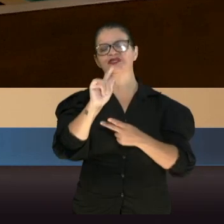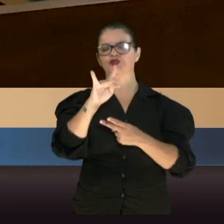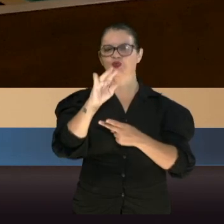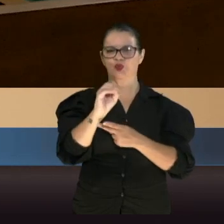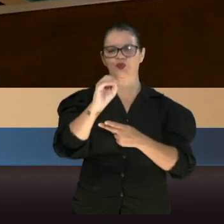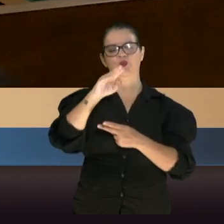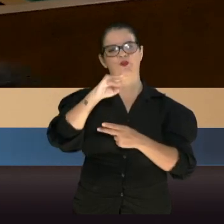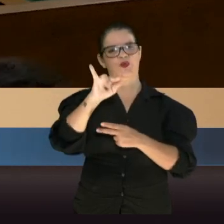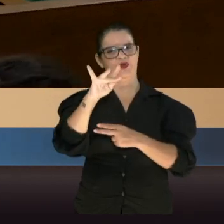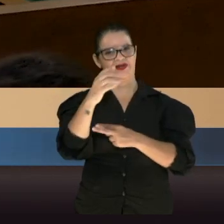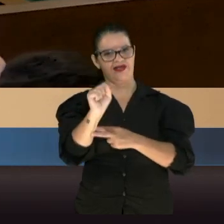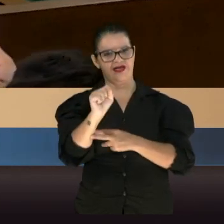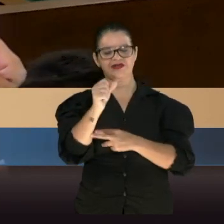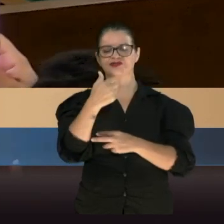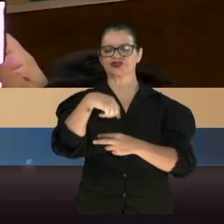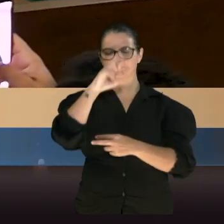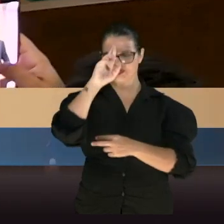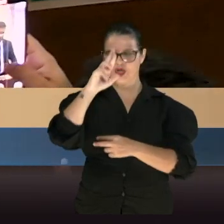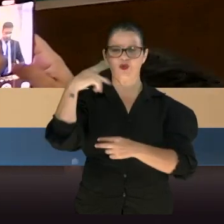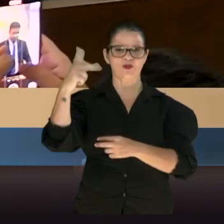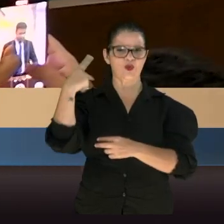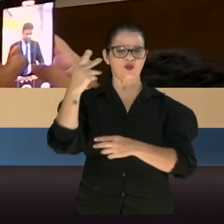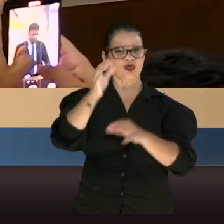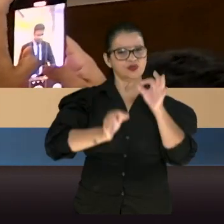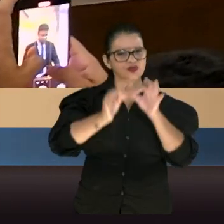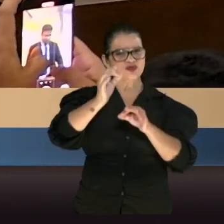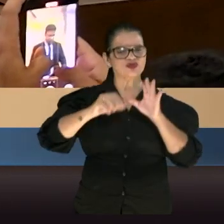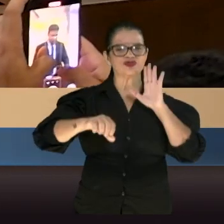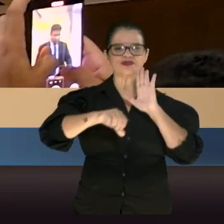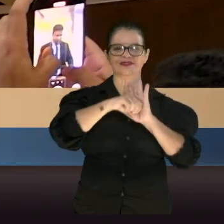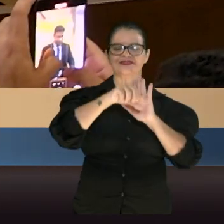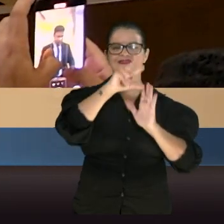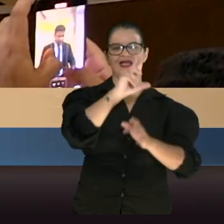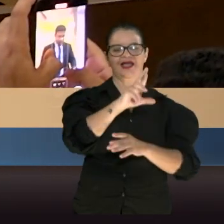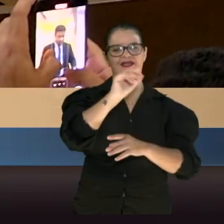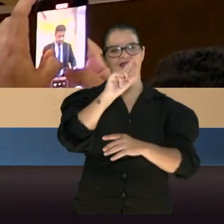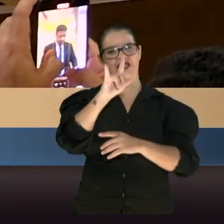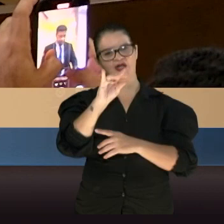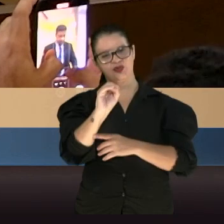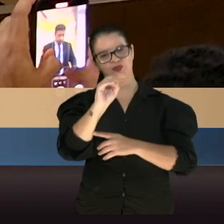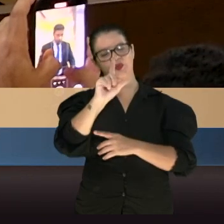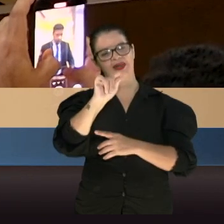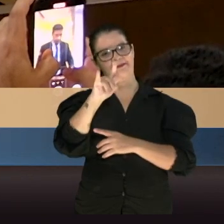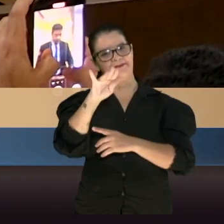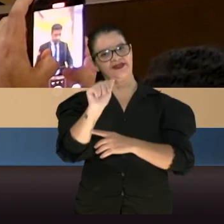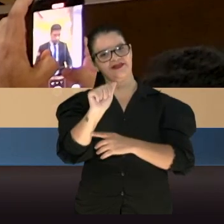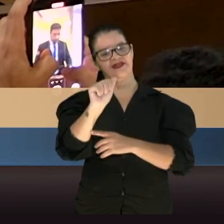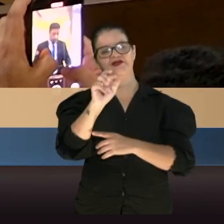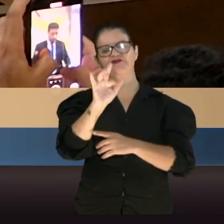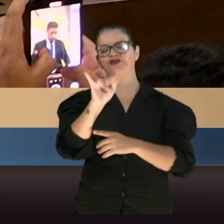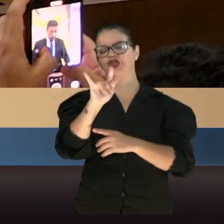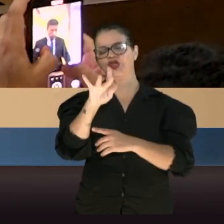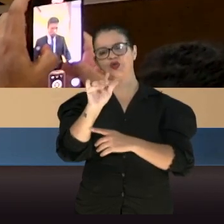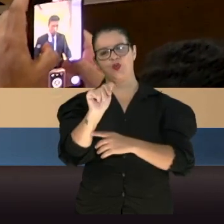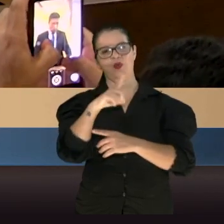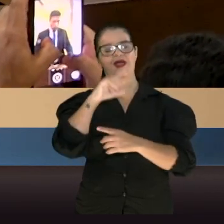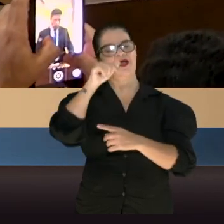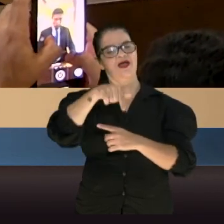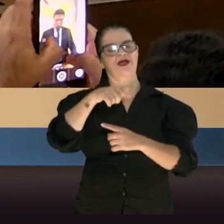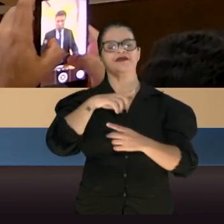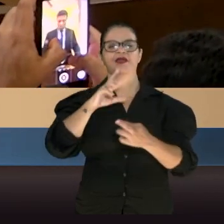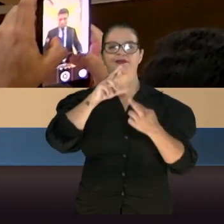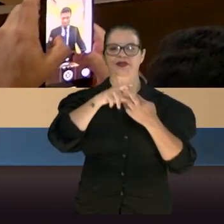Moraes, senhor procurador de justiça criminal Ricardo Lapenda Figueroa, neste ato representando o Ministério